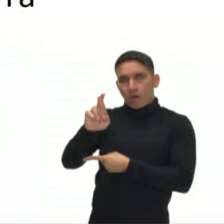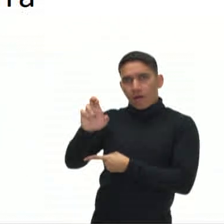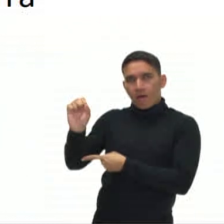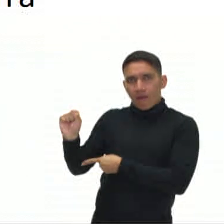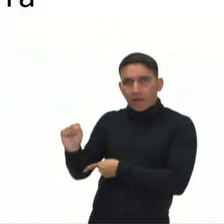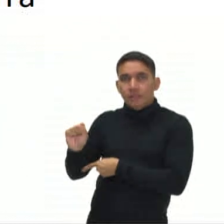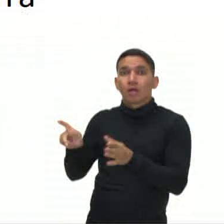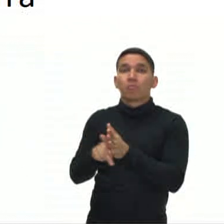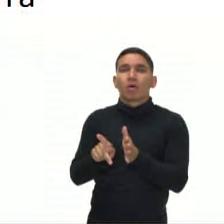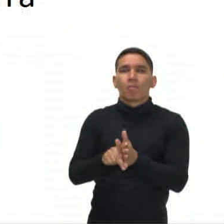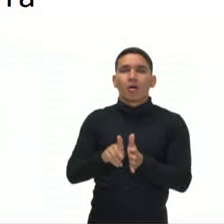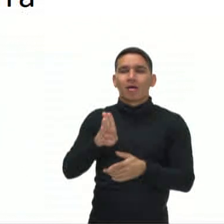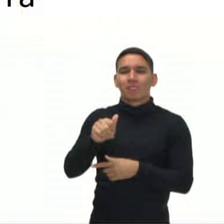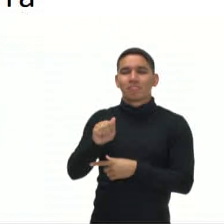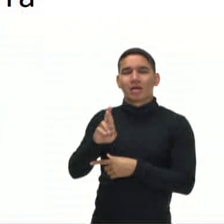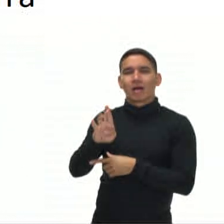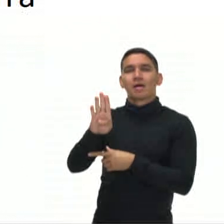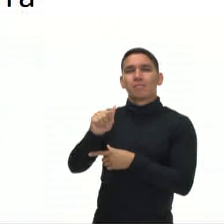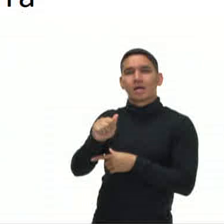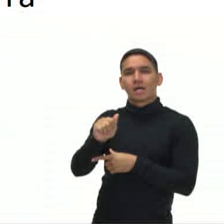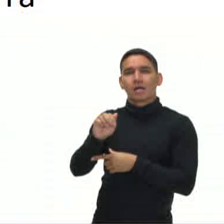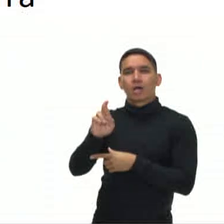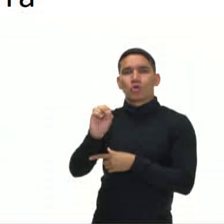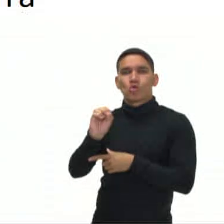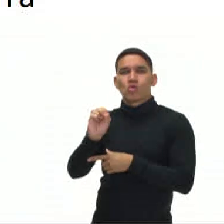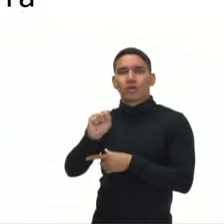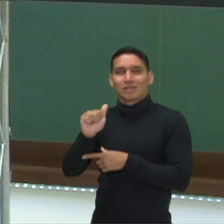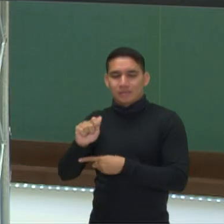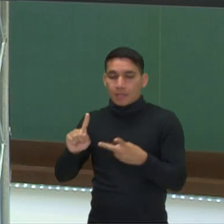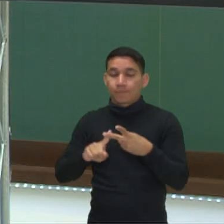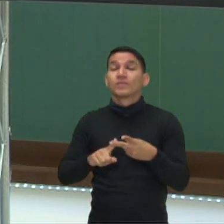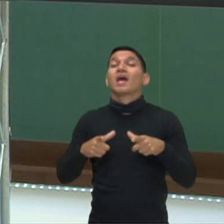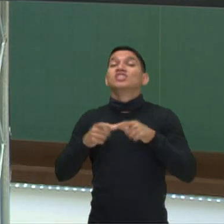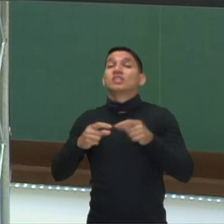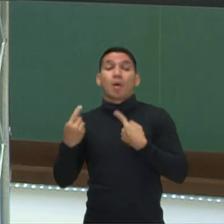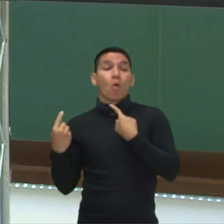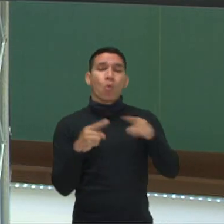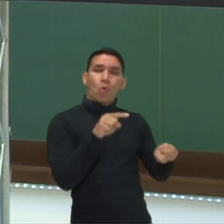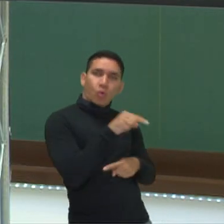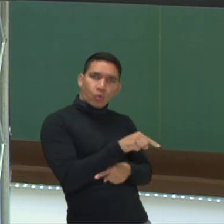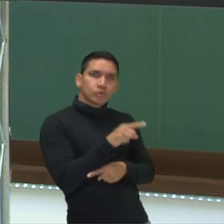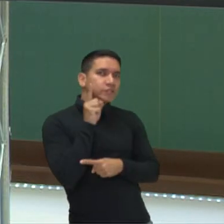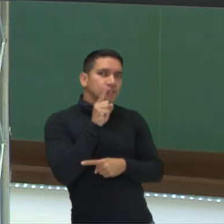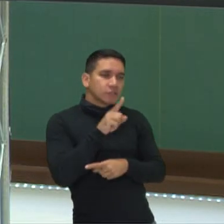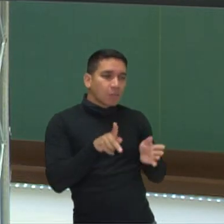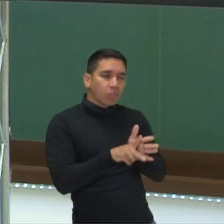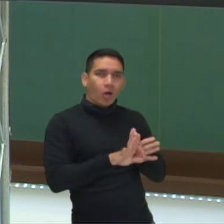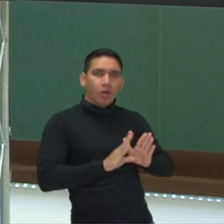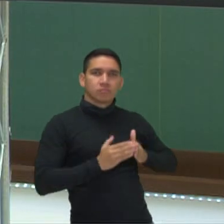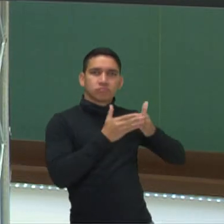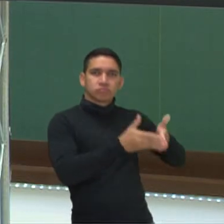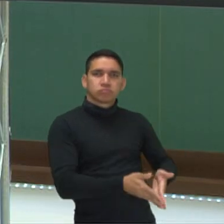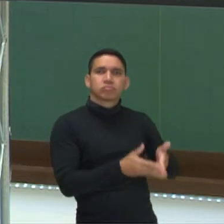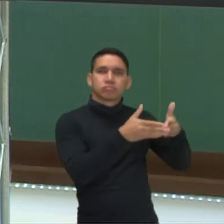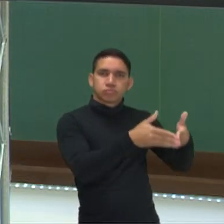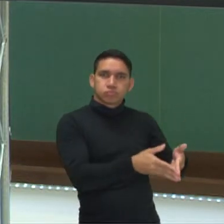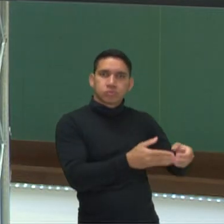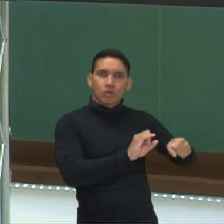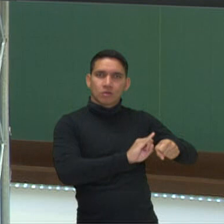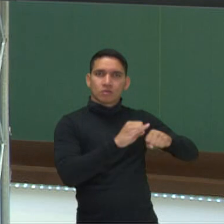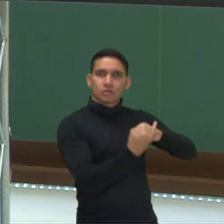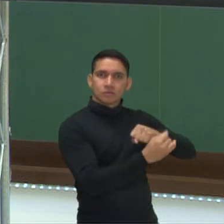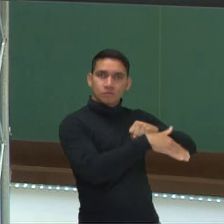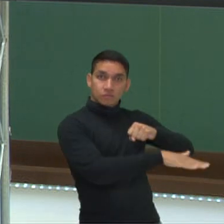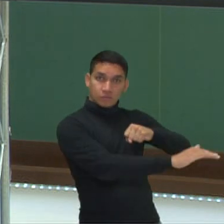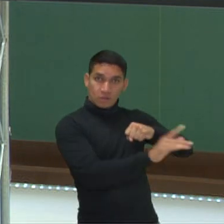Operação Barbarossa e o ataque do Japão contra os Estados Unidos lá na base militar naval de Pearl Harbor, no